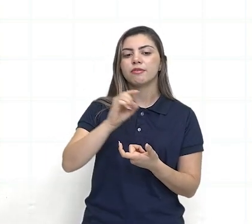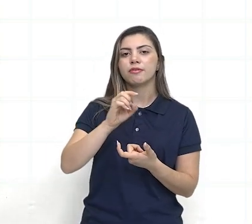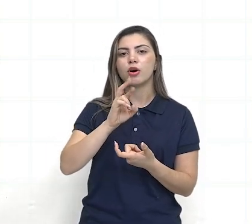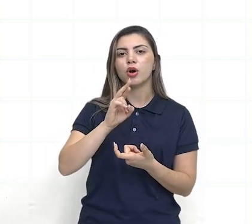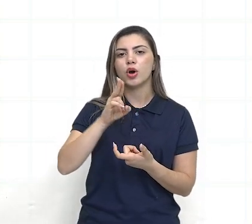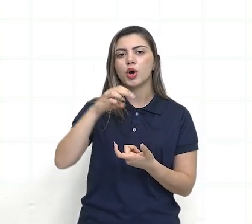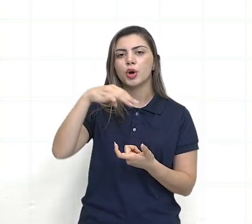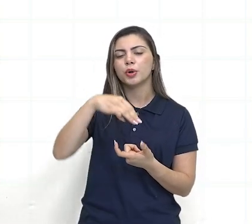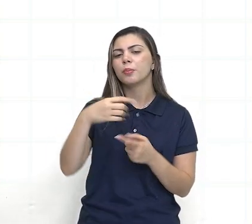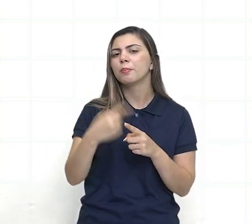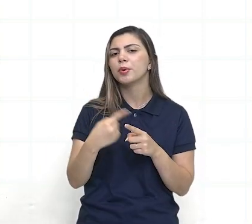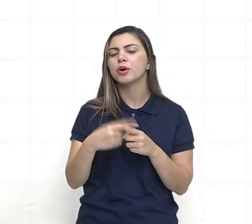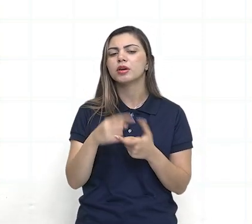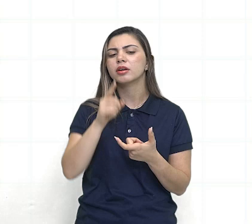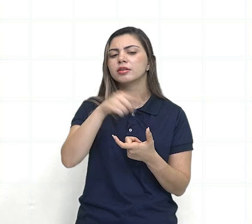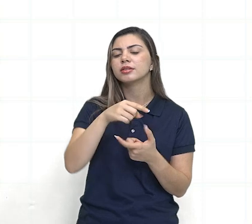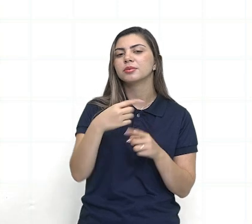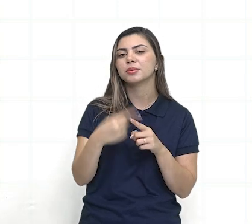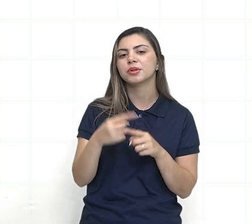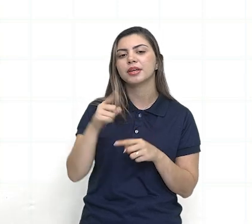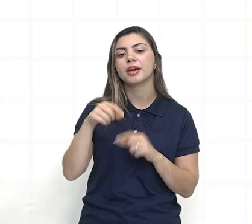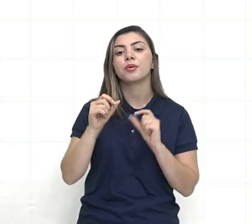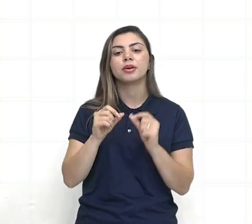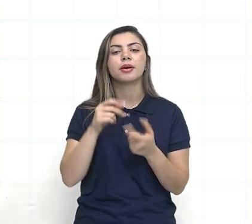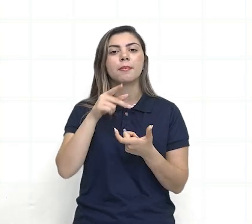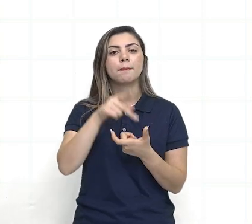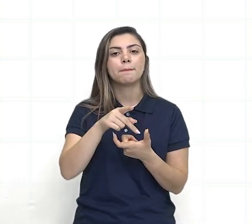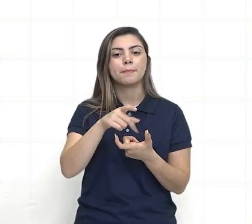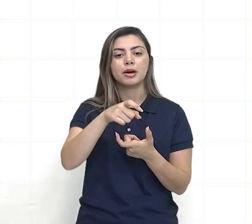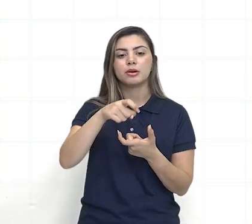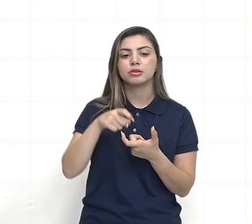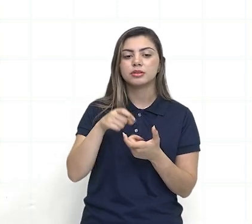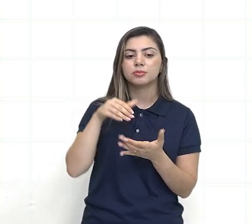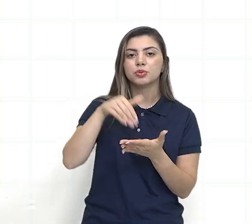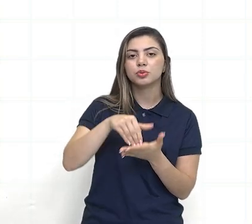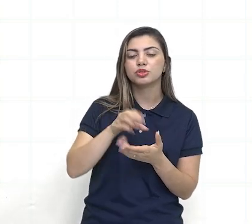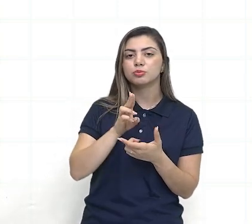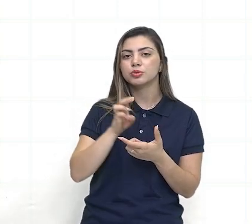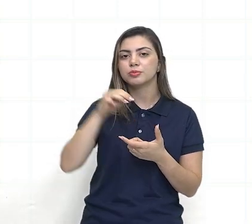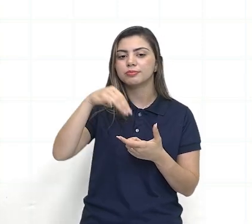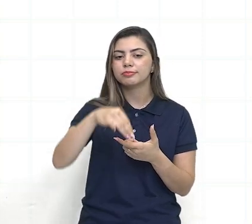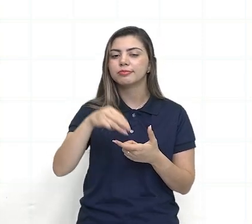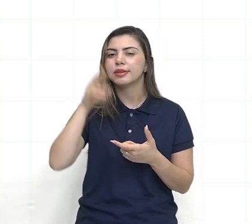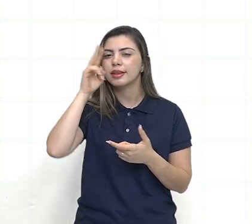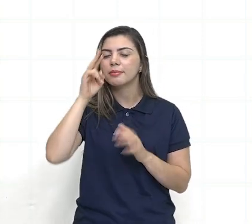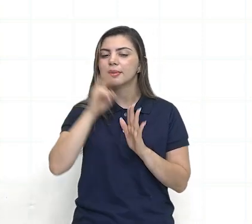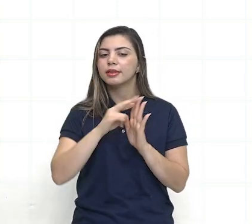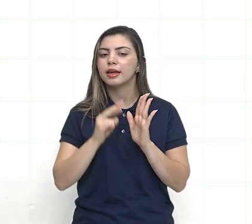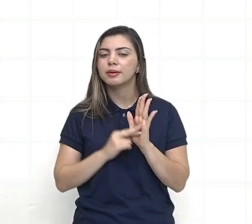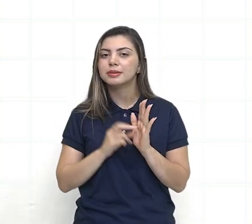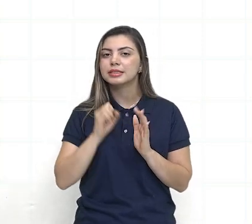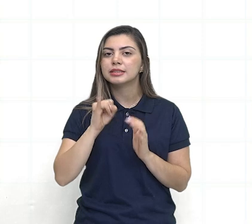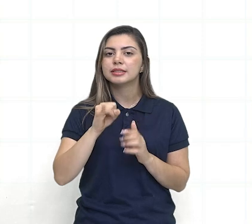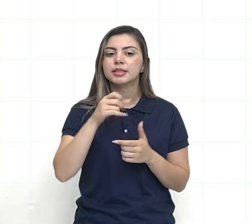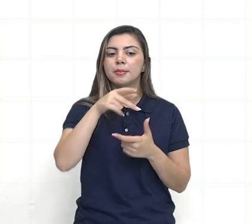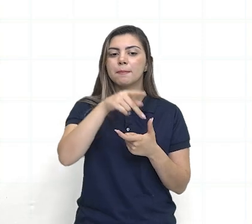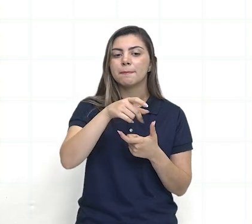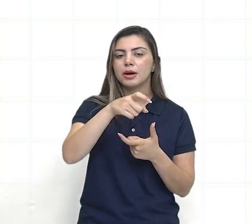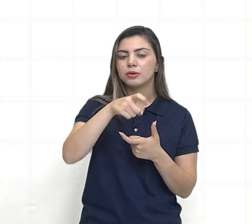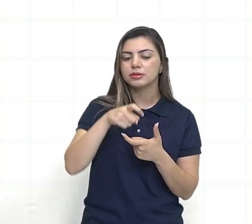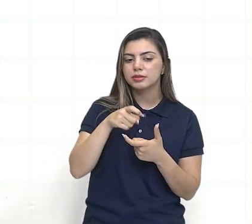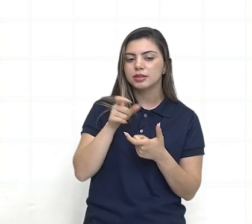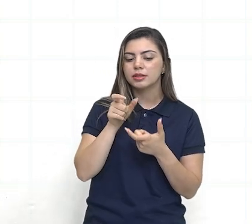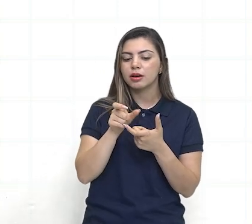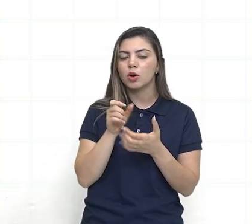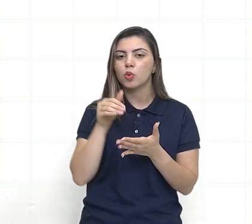é acentuado? Porque é uma paroxítona terminada em Olha aqui, a regra diz que se a paroxítona terminar em eu